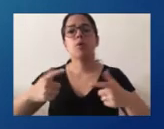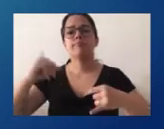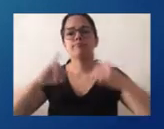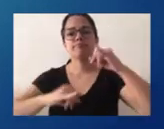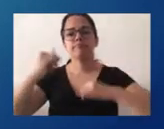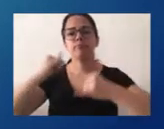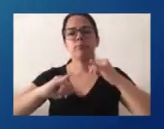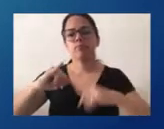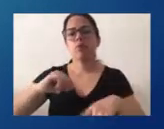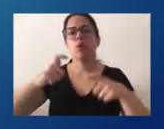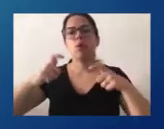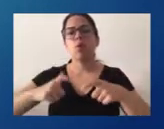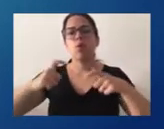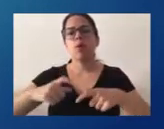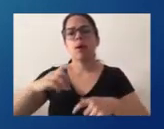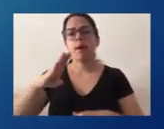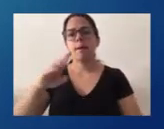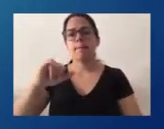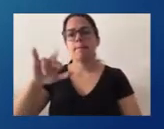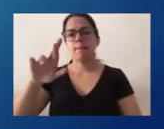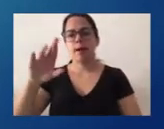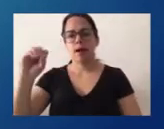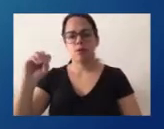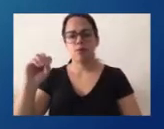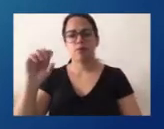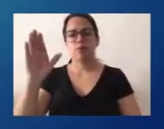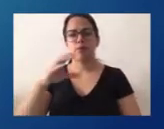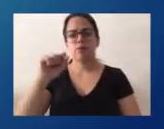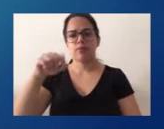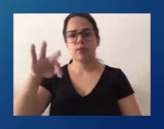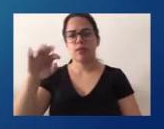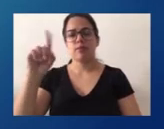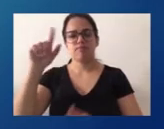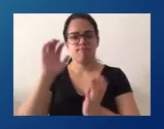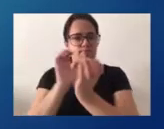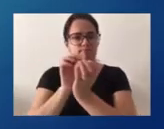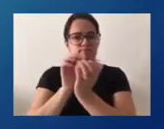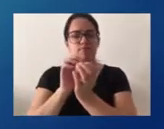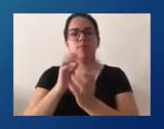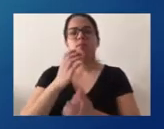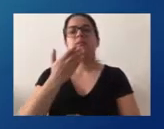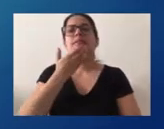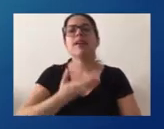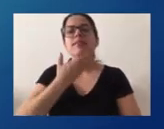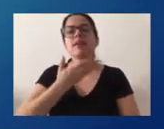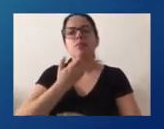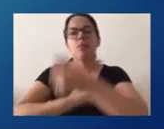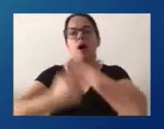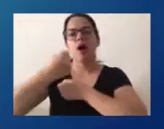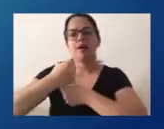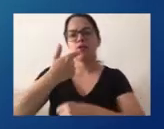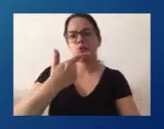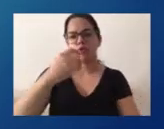Um desses acidentes aconteceu no Laboratório Municipal Julião Paulo da Silva, localizado no bairro de Santo Amaro, em Recife, Pernambuco. Esse